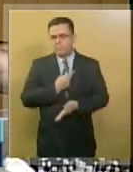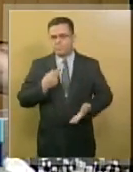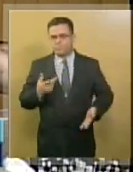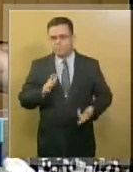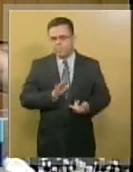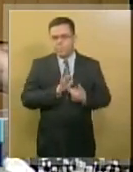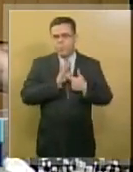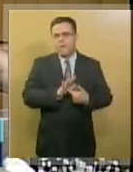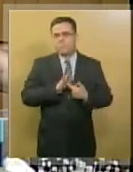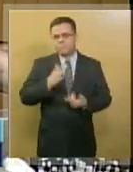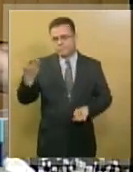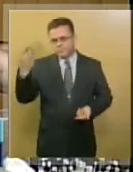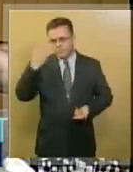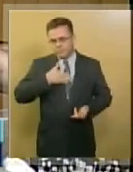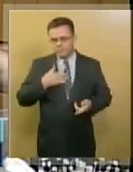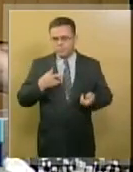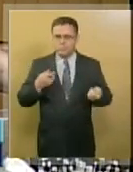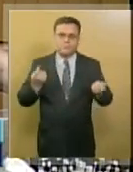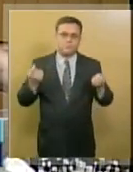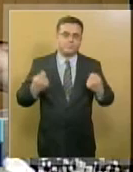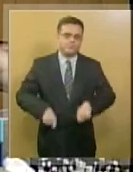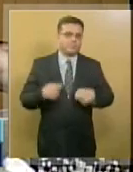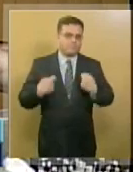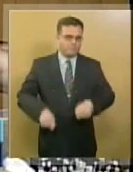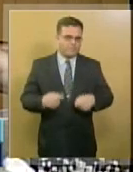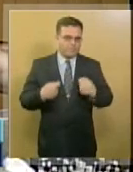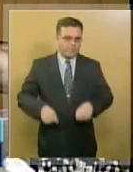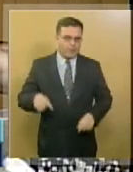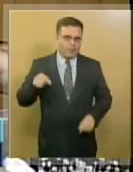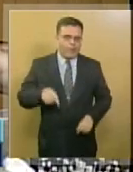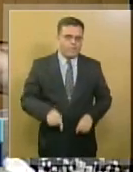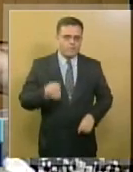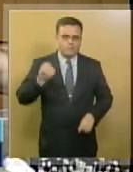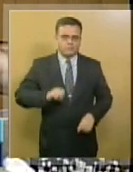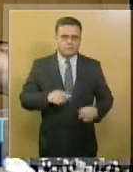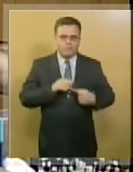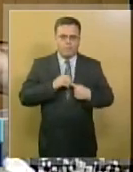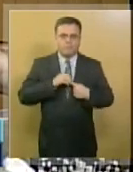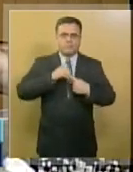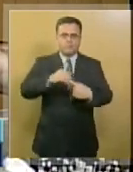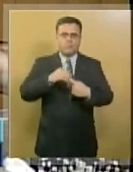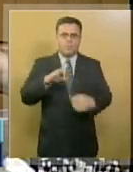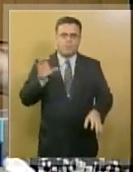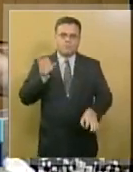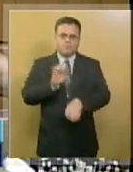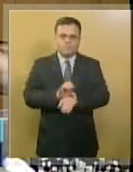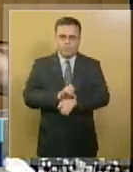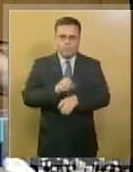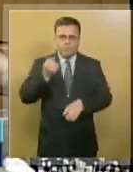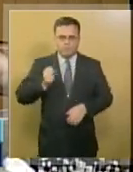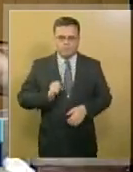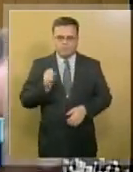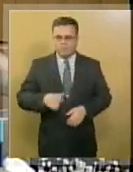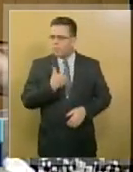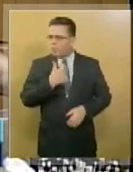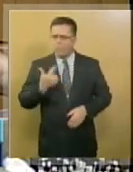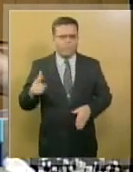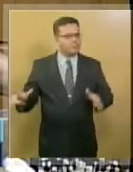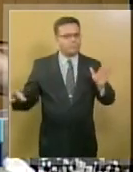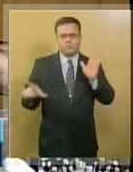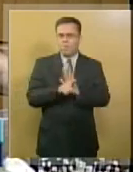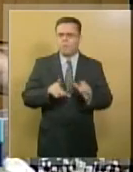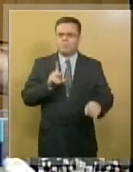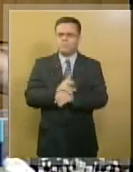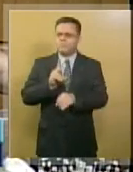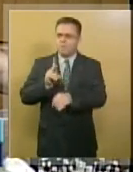provar que é necessário que o Sergipe, que é o único estado da federação que não tem nenhuma lei estadual de